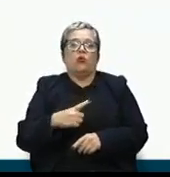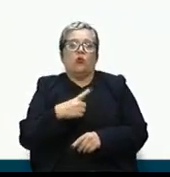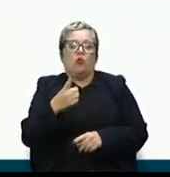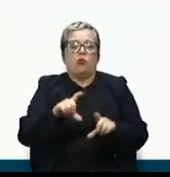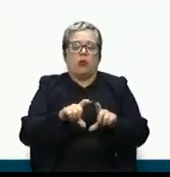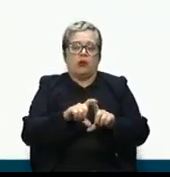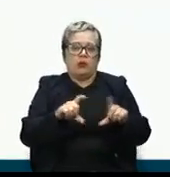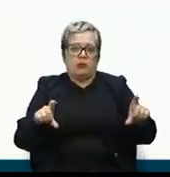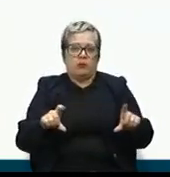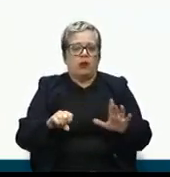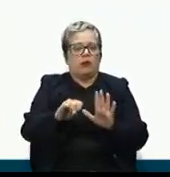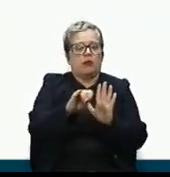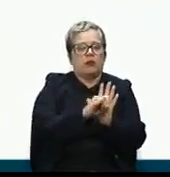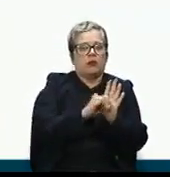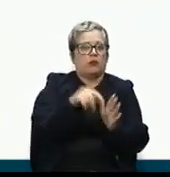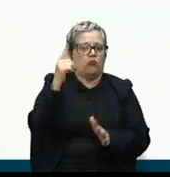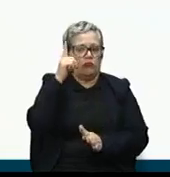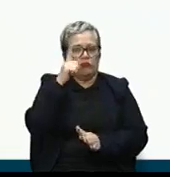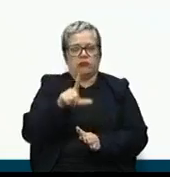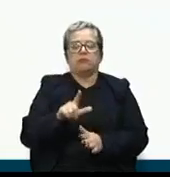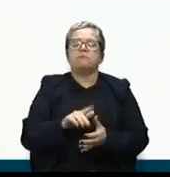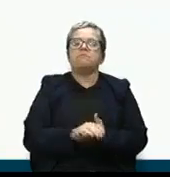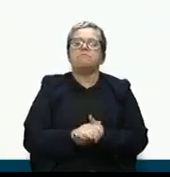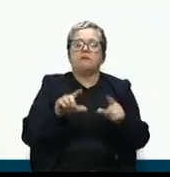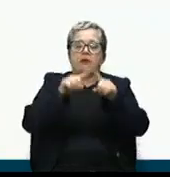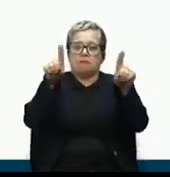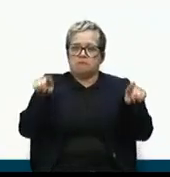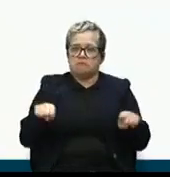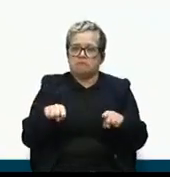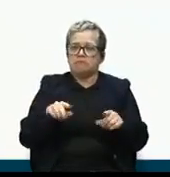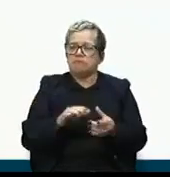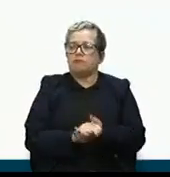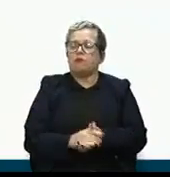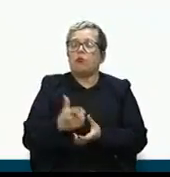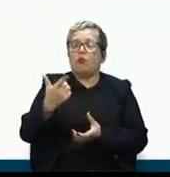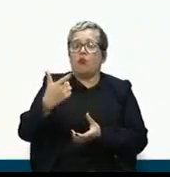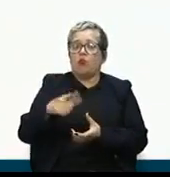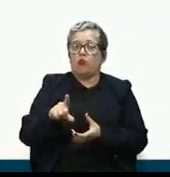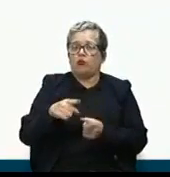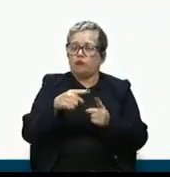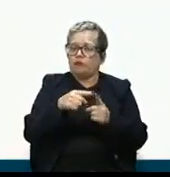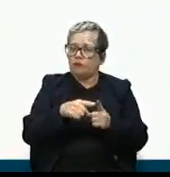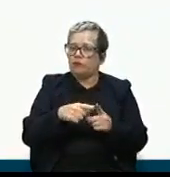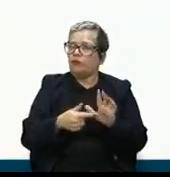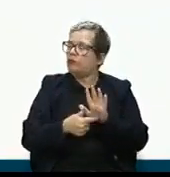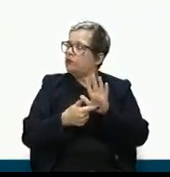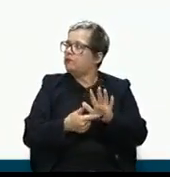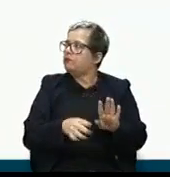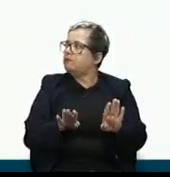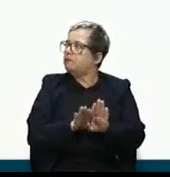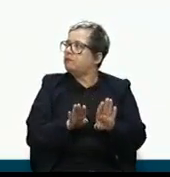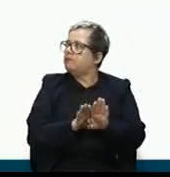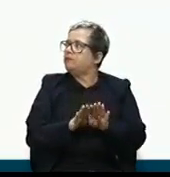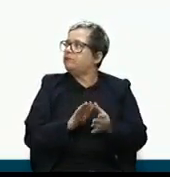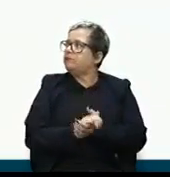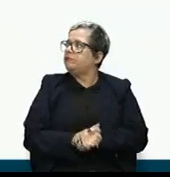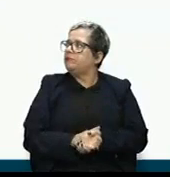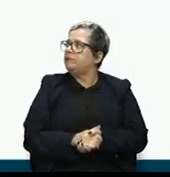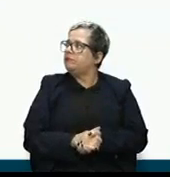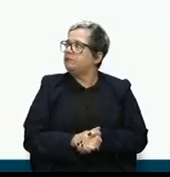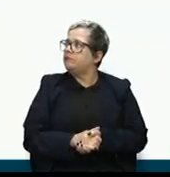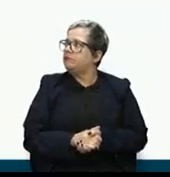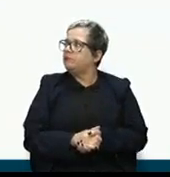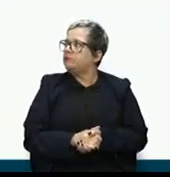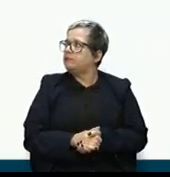para nós identificarmos essa matriz linha. Um outro caso que nós destacamos é